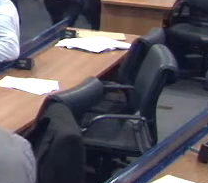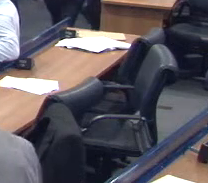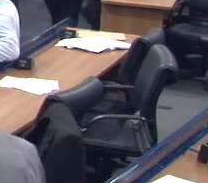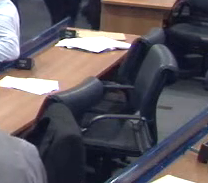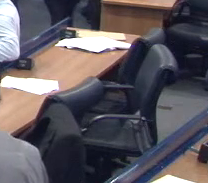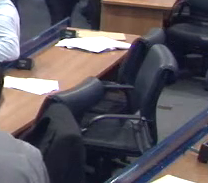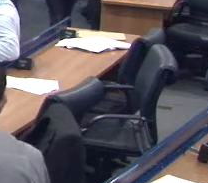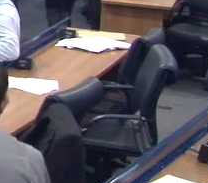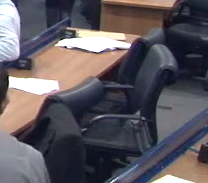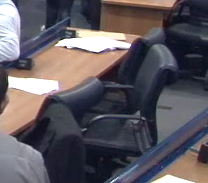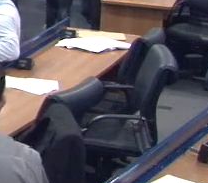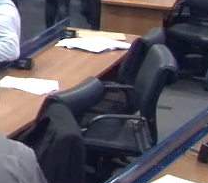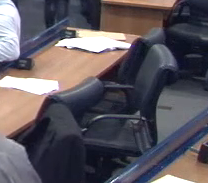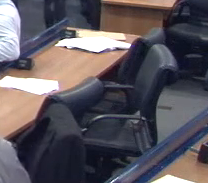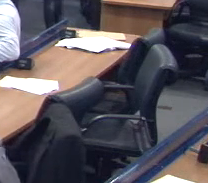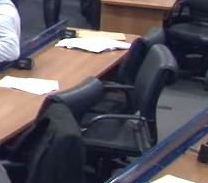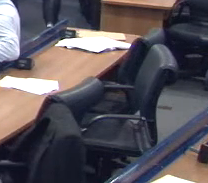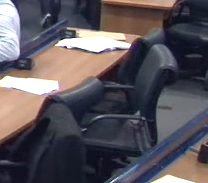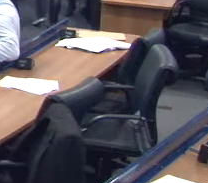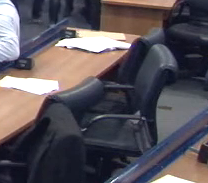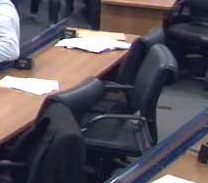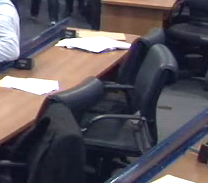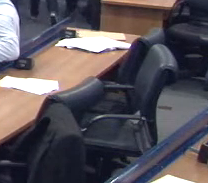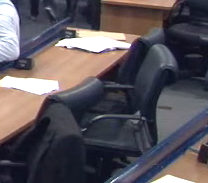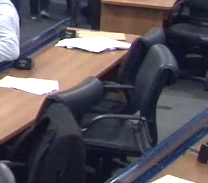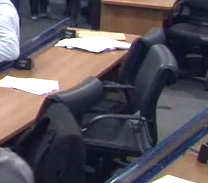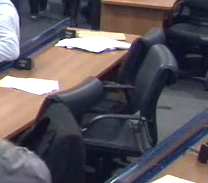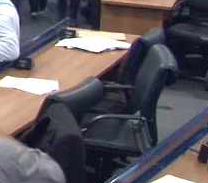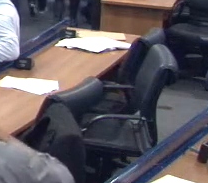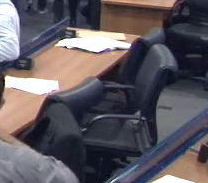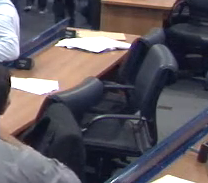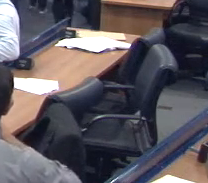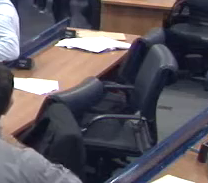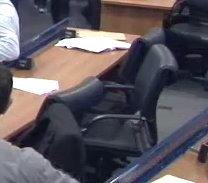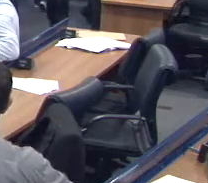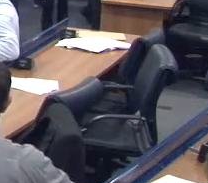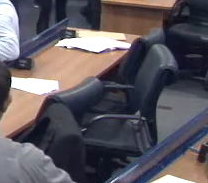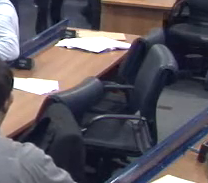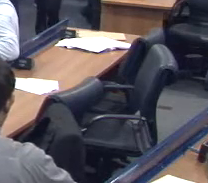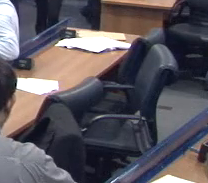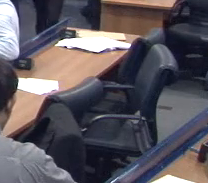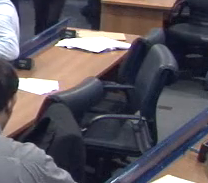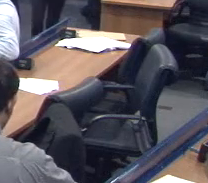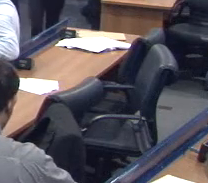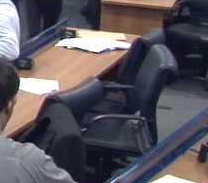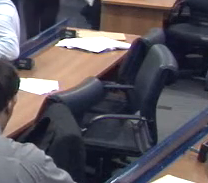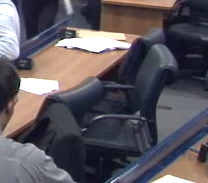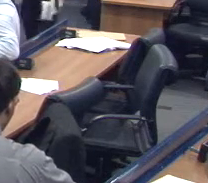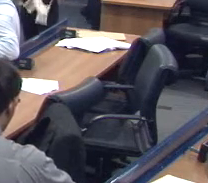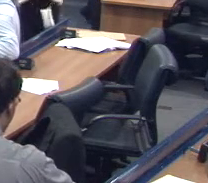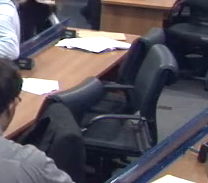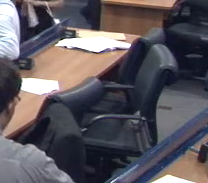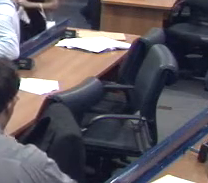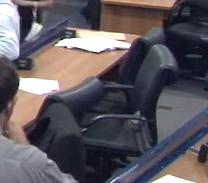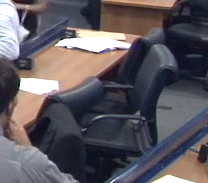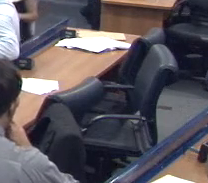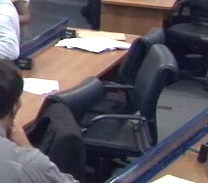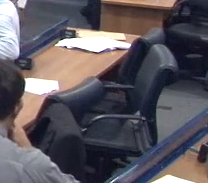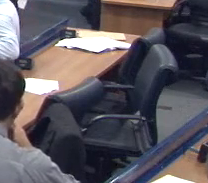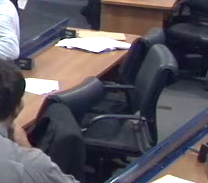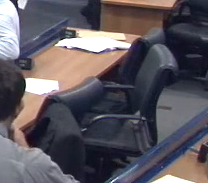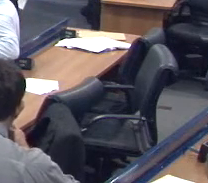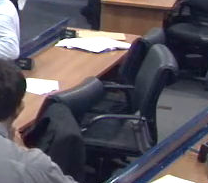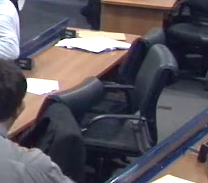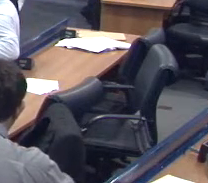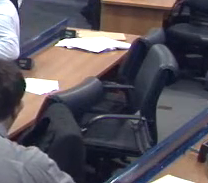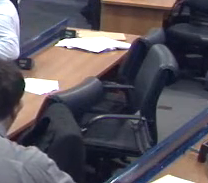emenda, vereador. Pode justificar. Desculpe, que eu estava vendo no calor do discurso da justificativa do vereador Pezão, eu estava vendo ele questionando